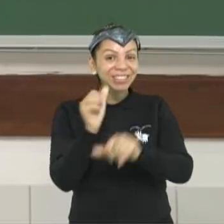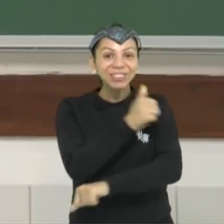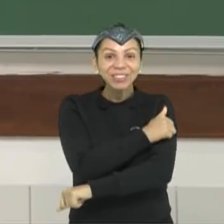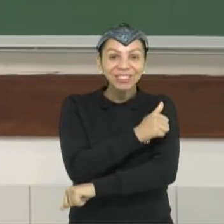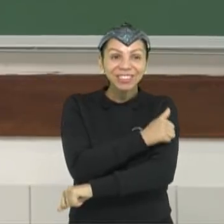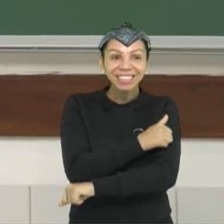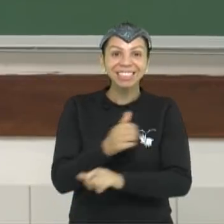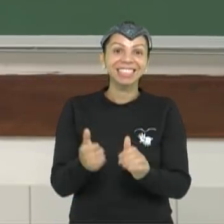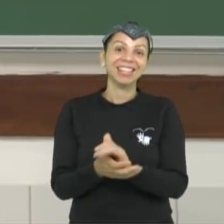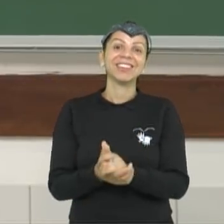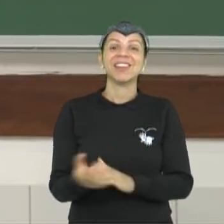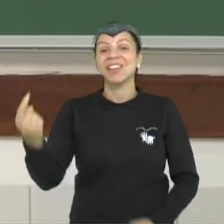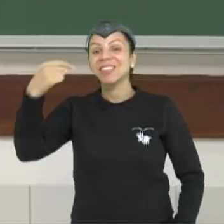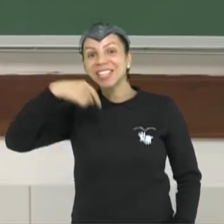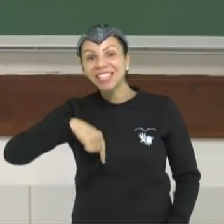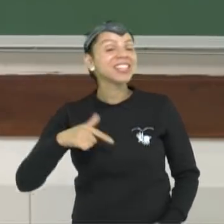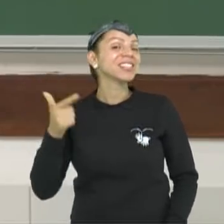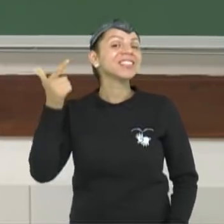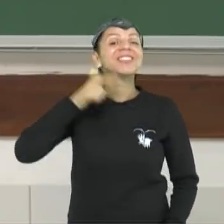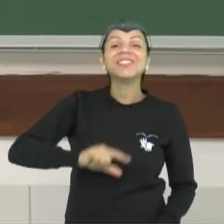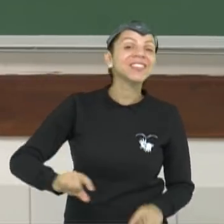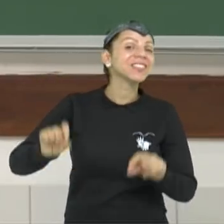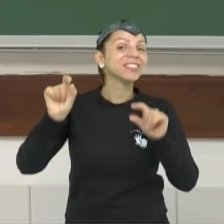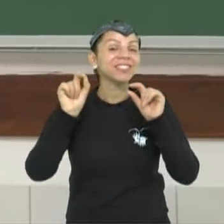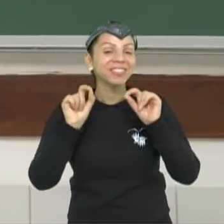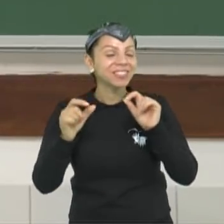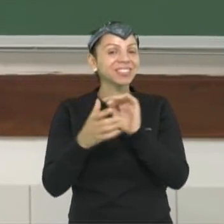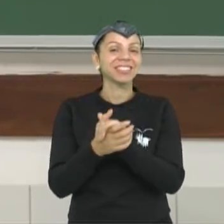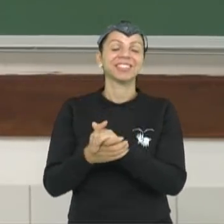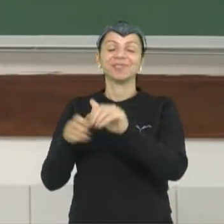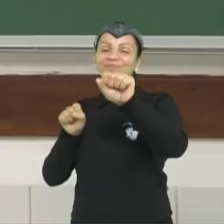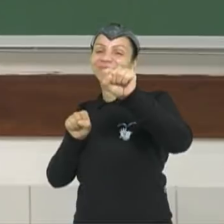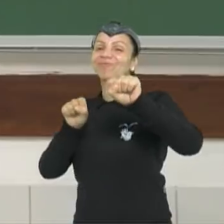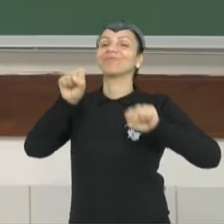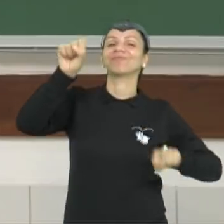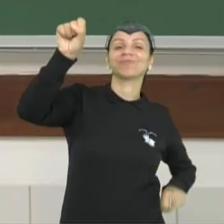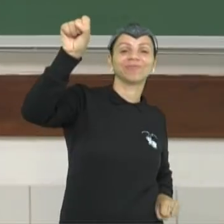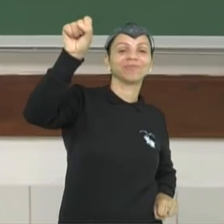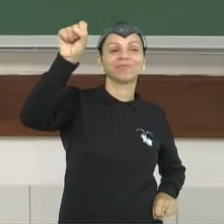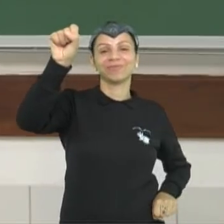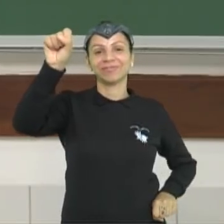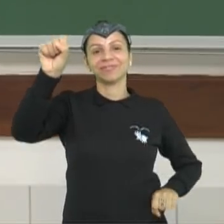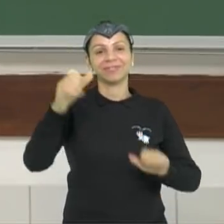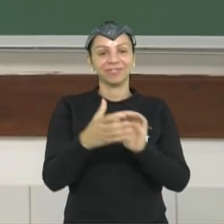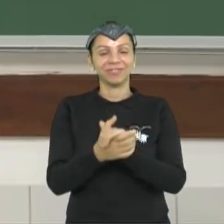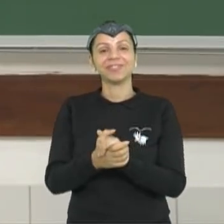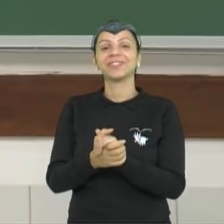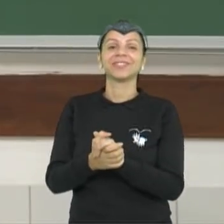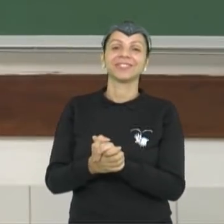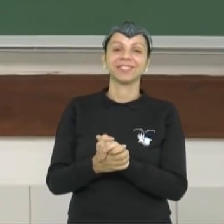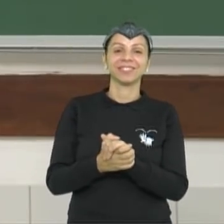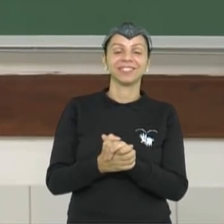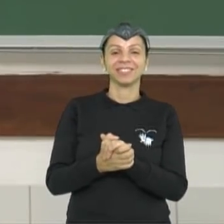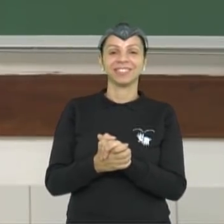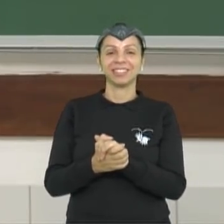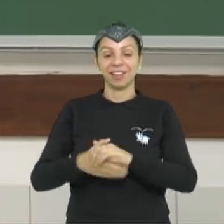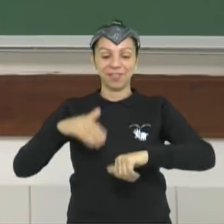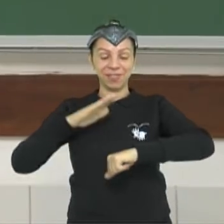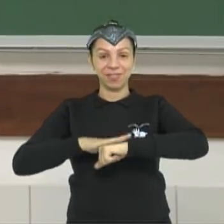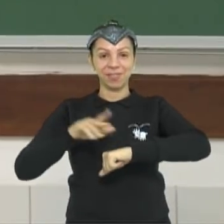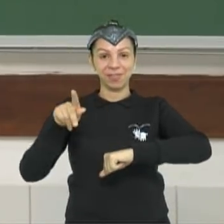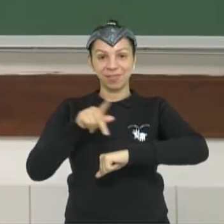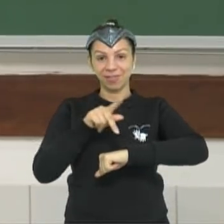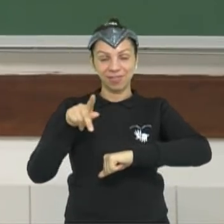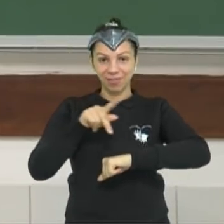olha nós aqui novamente, as superpoderosas. Ah, não, né? Nós somos, a teacher está aqui